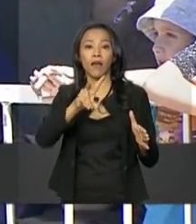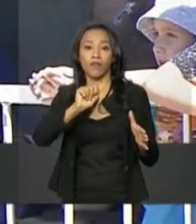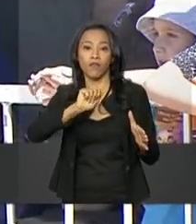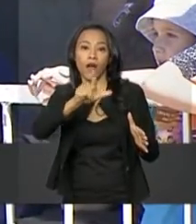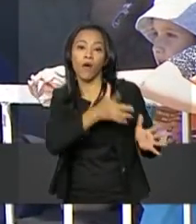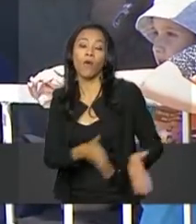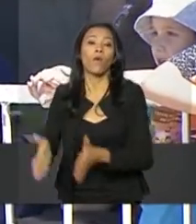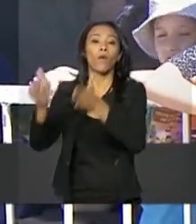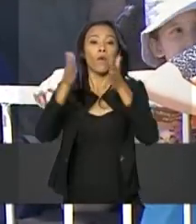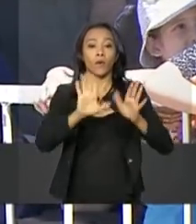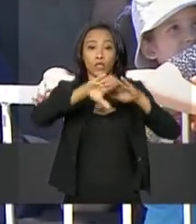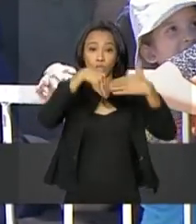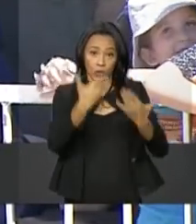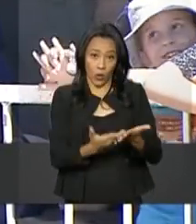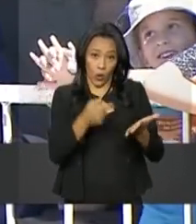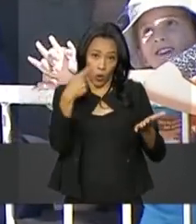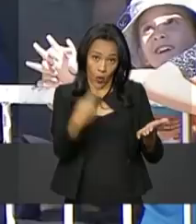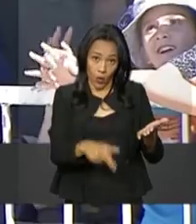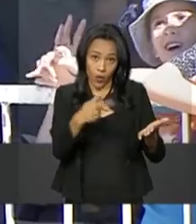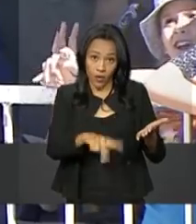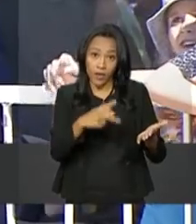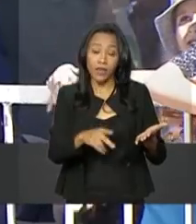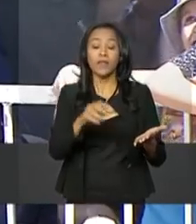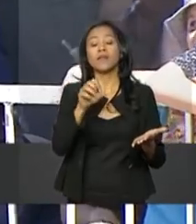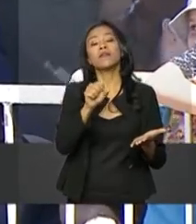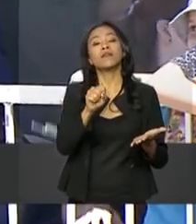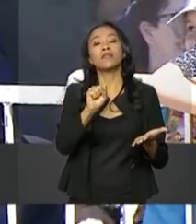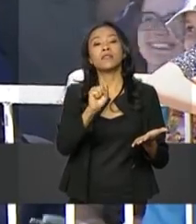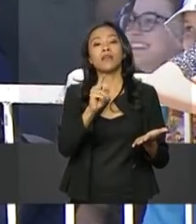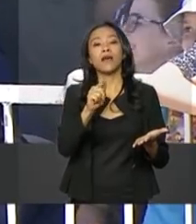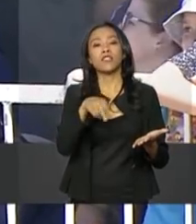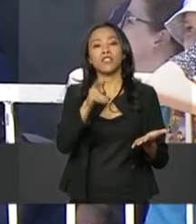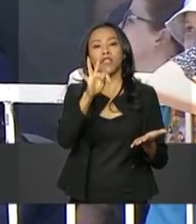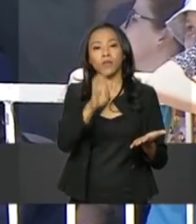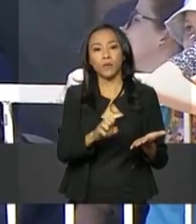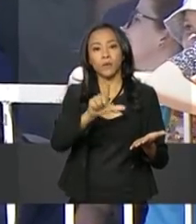Centro de Ensino Fundamental Sargento Lima,